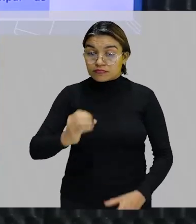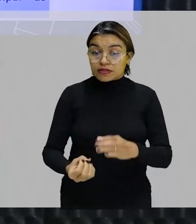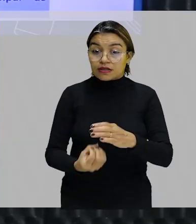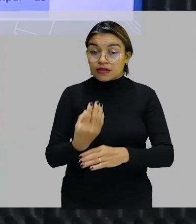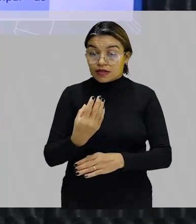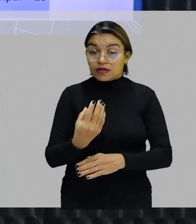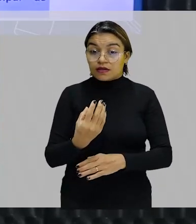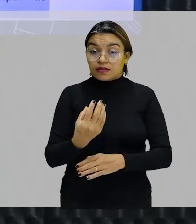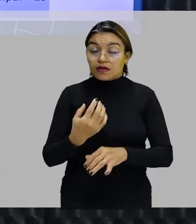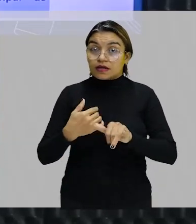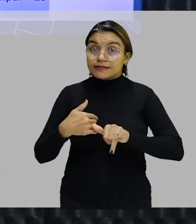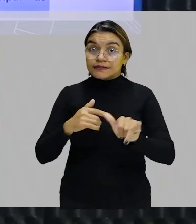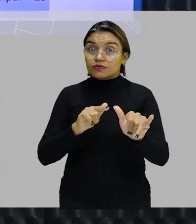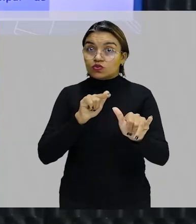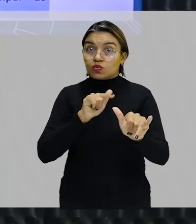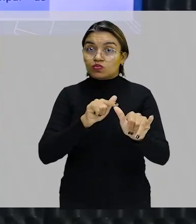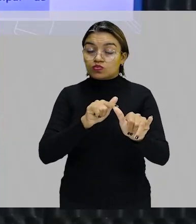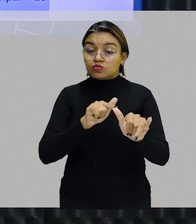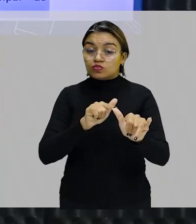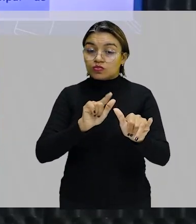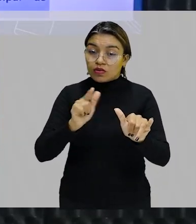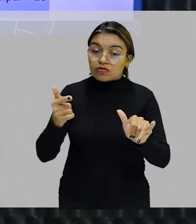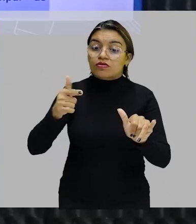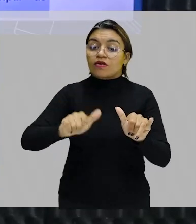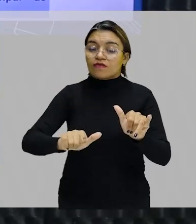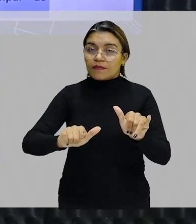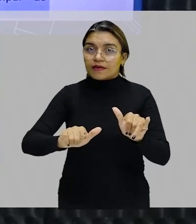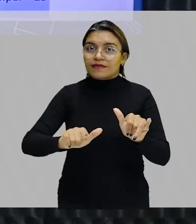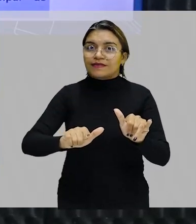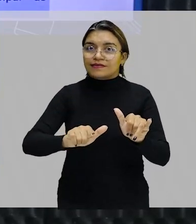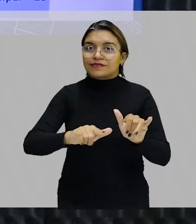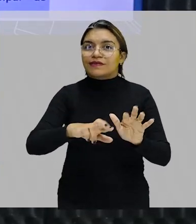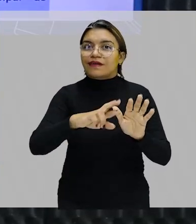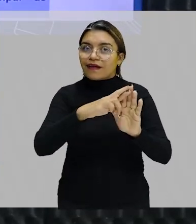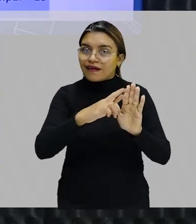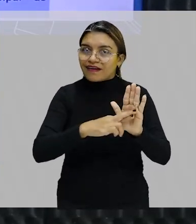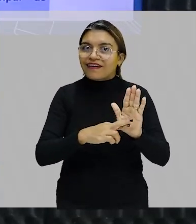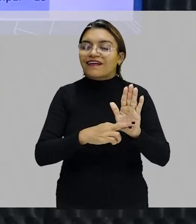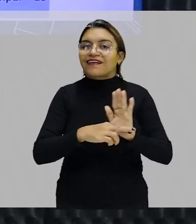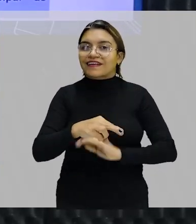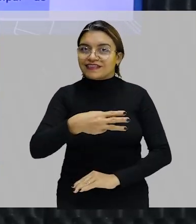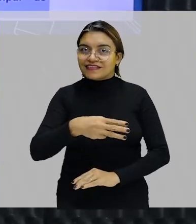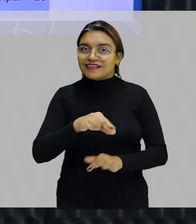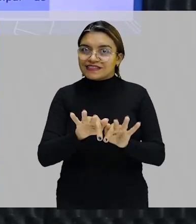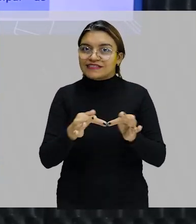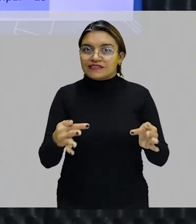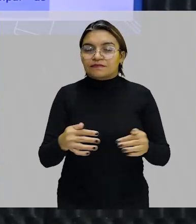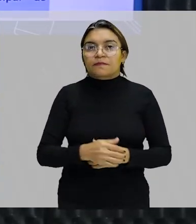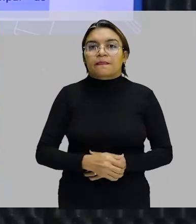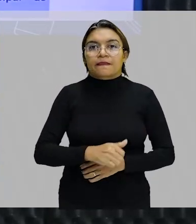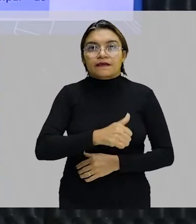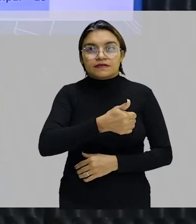um valor Y. Mais uma vez, regra de 3 simples. 100 vezes